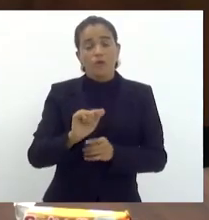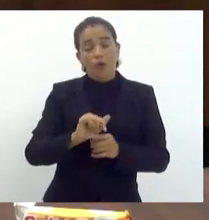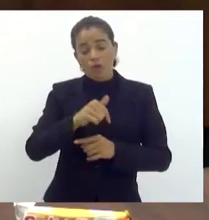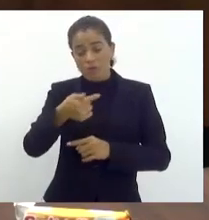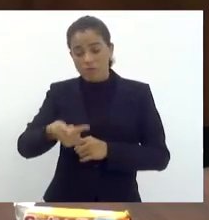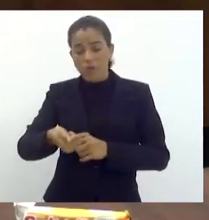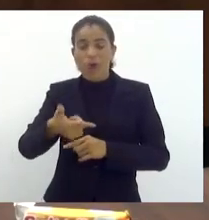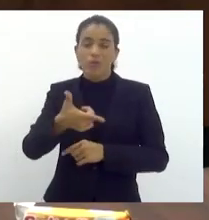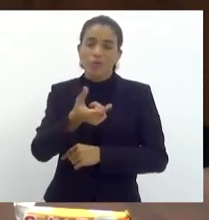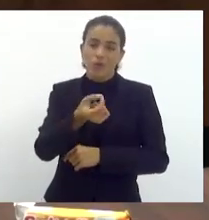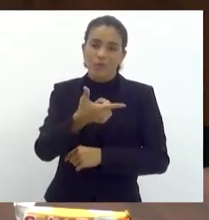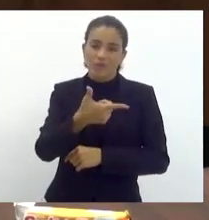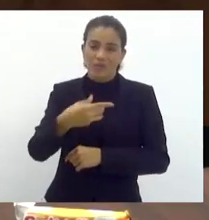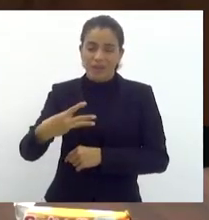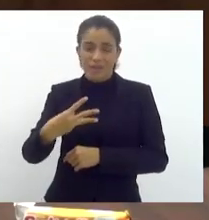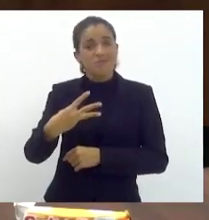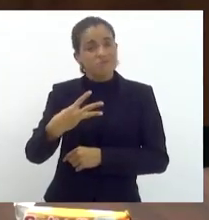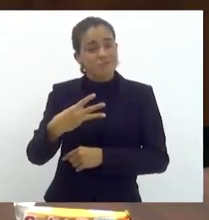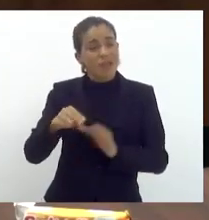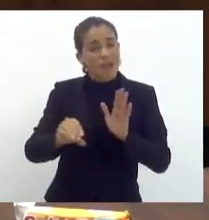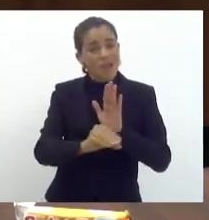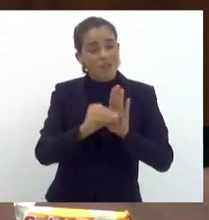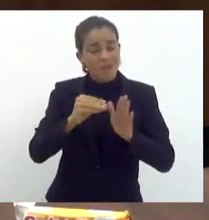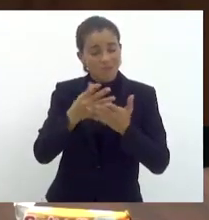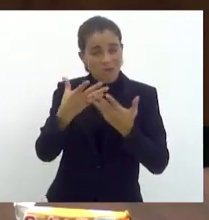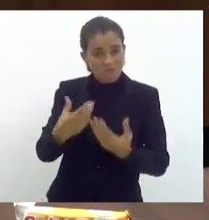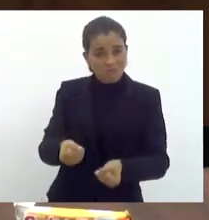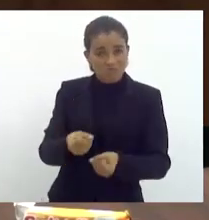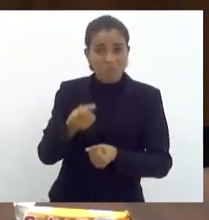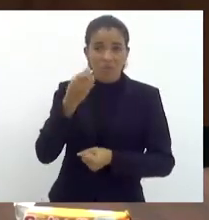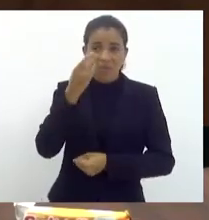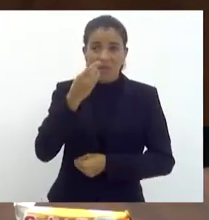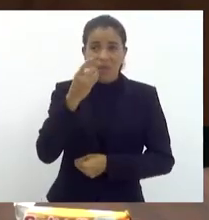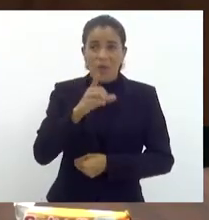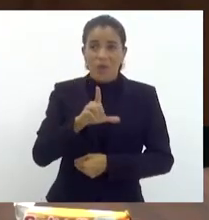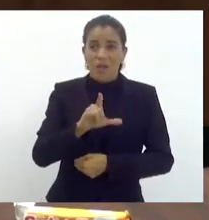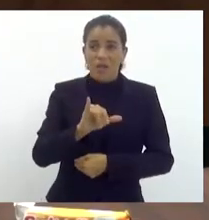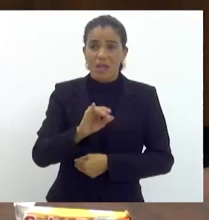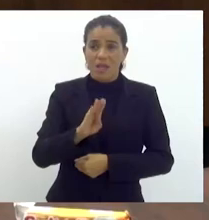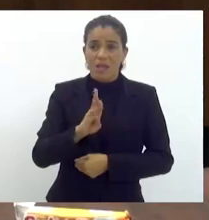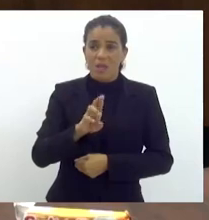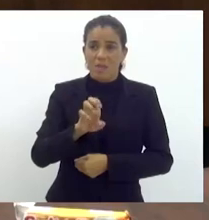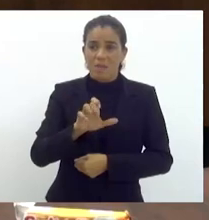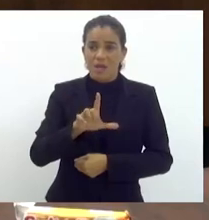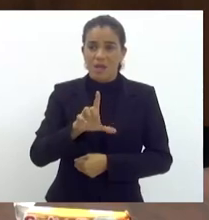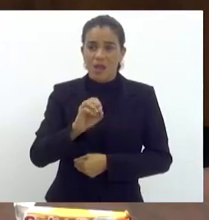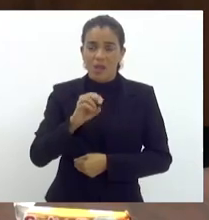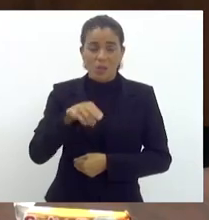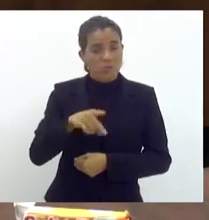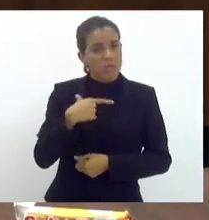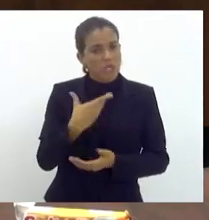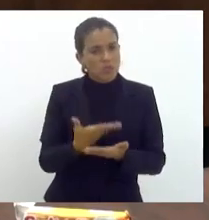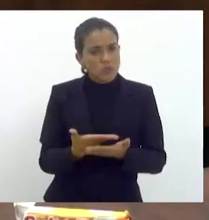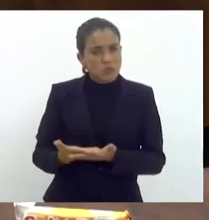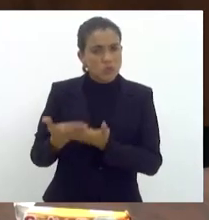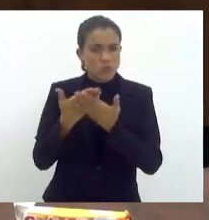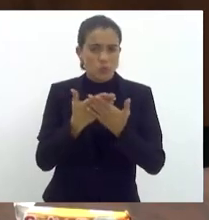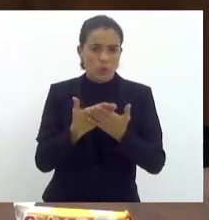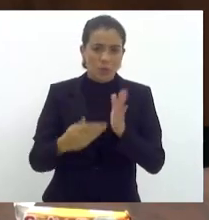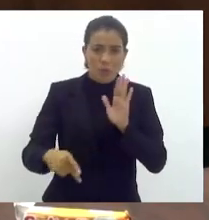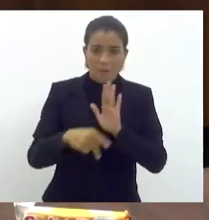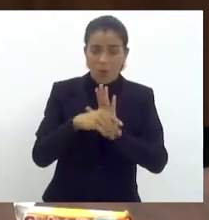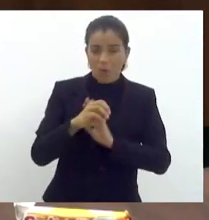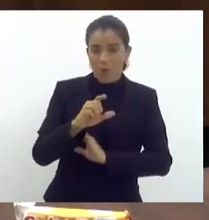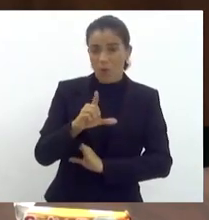e a essa emenda acatada do deputado librelon Ou seja a previsão de estudo de impacto da Lei na própria lua